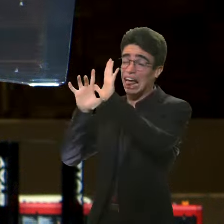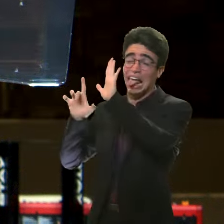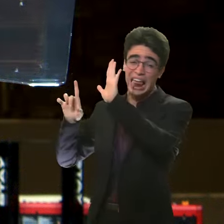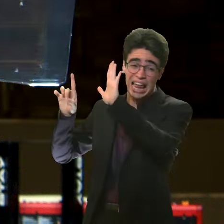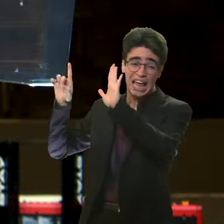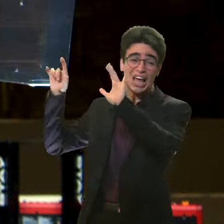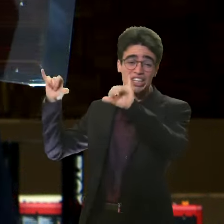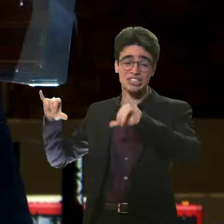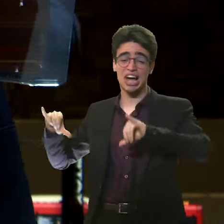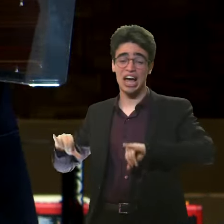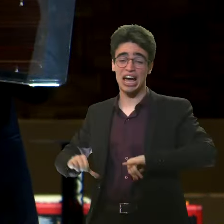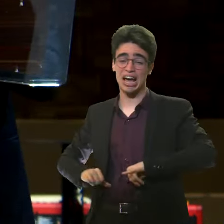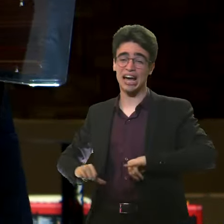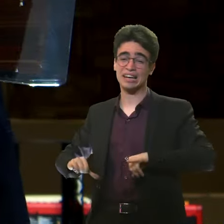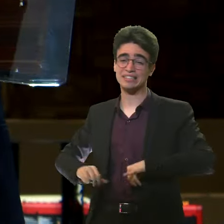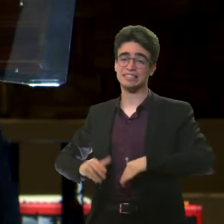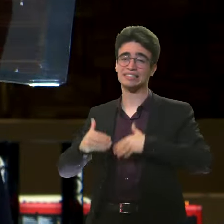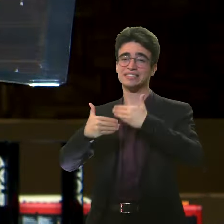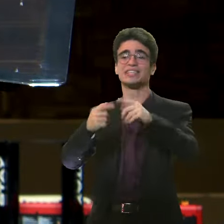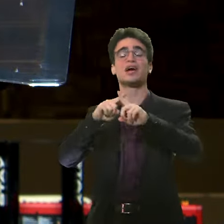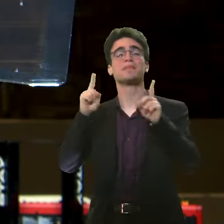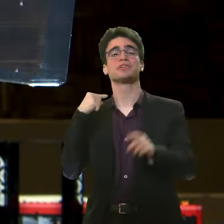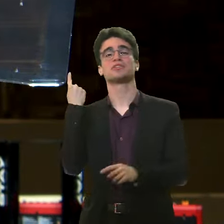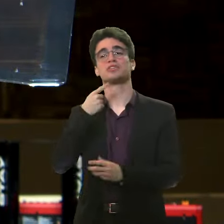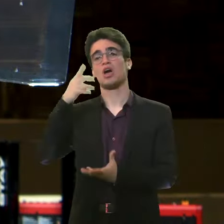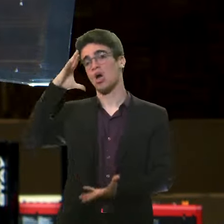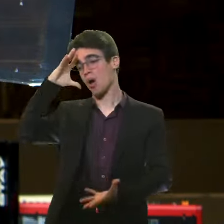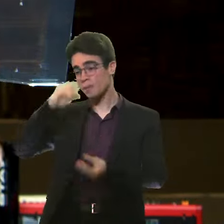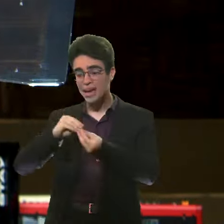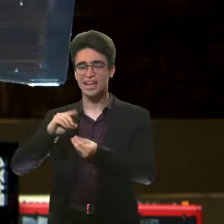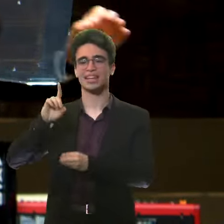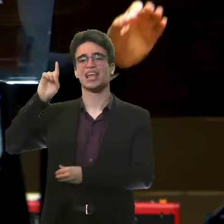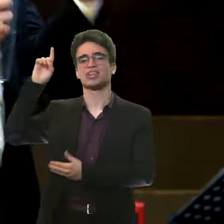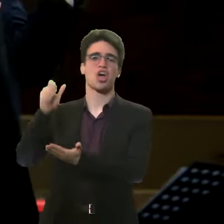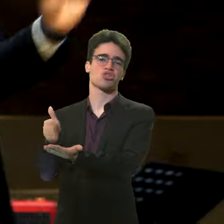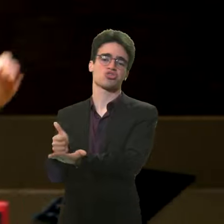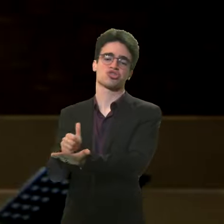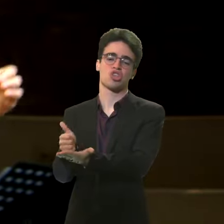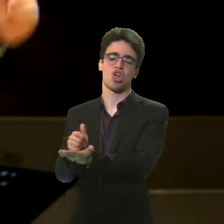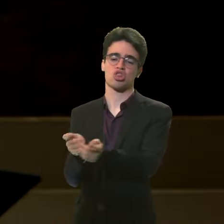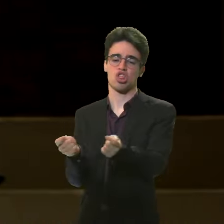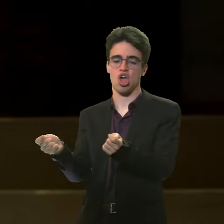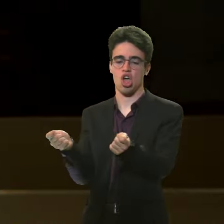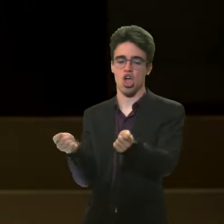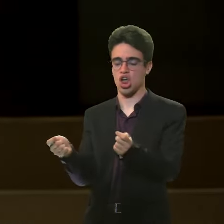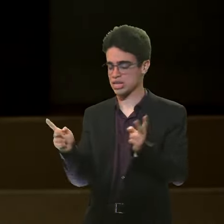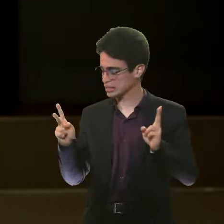mas reconhecendo que Ele continua no controle de todas as coisas. Mas sabe, existe algo diferente aqui,